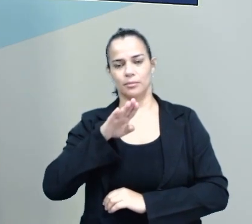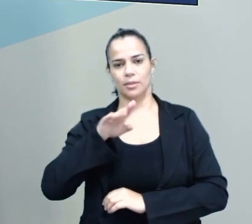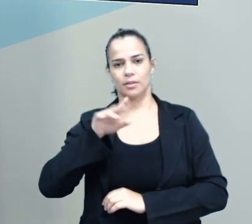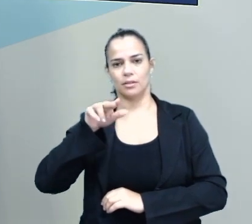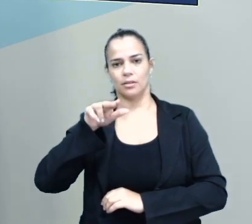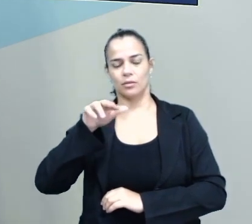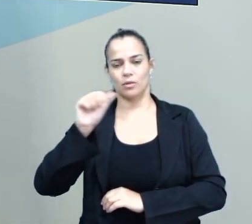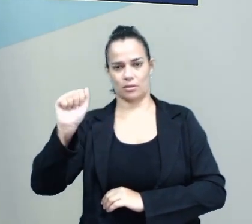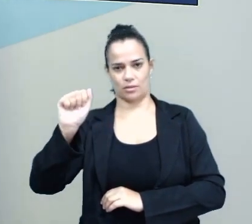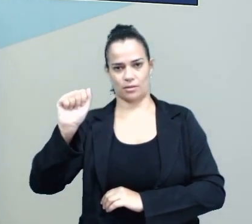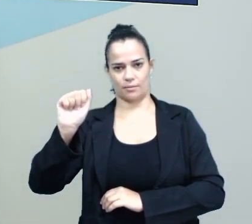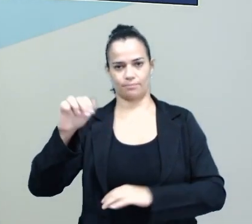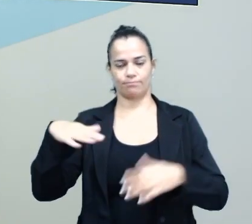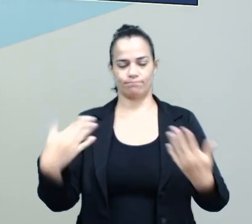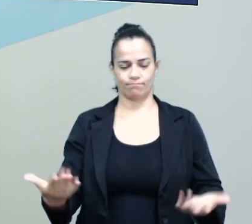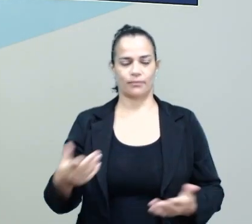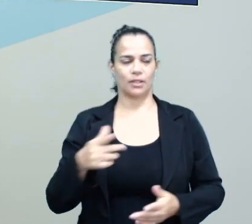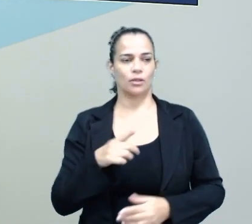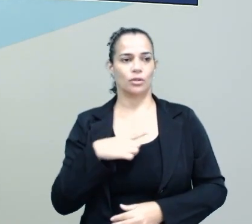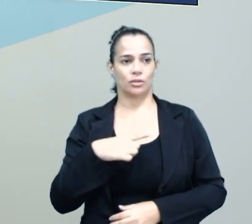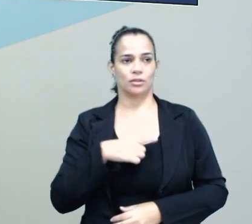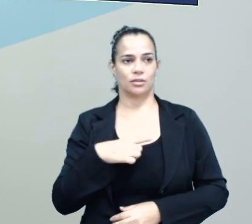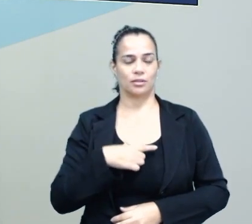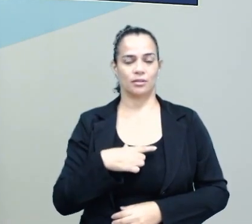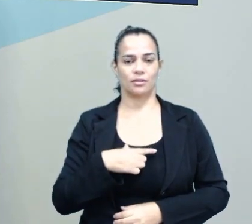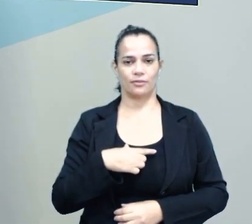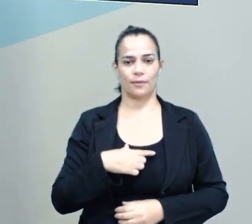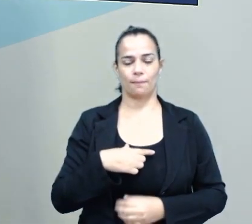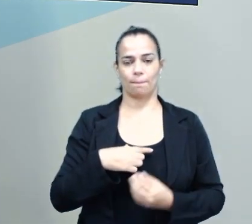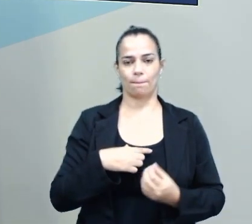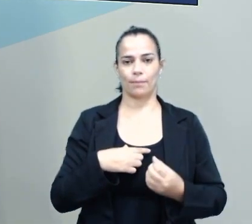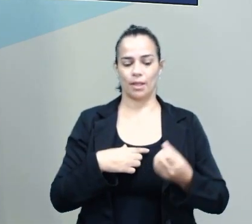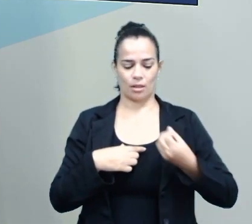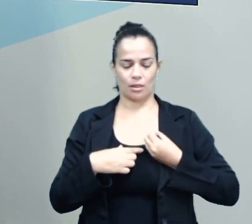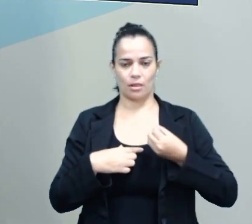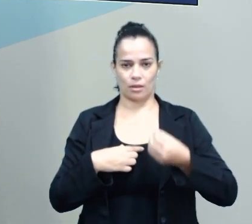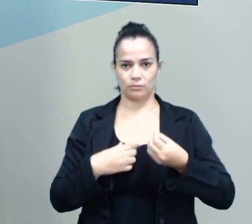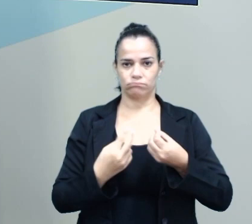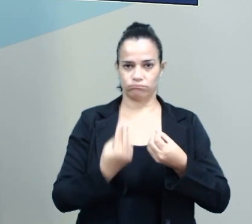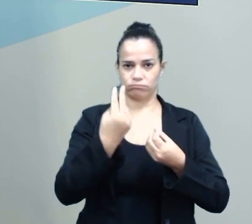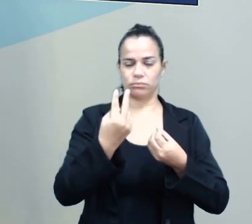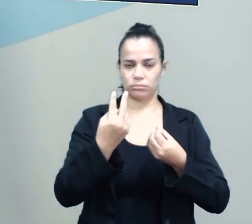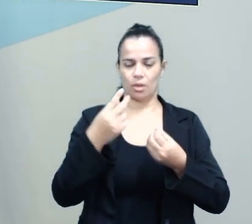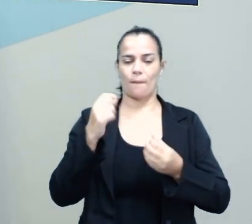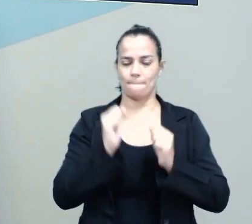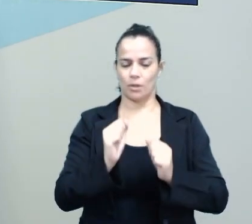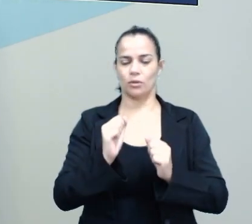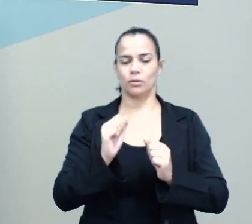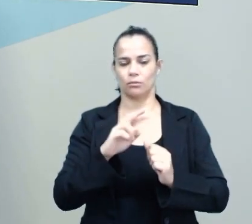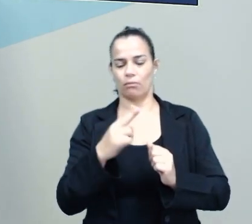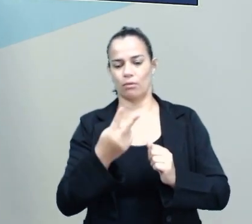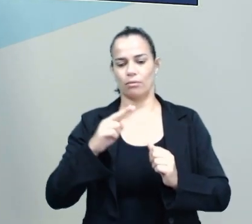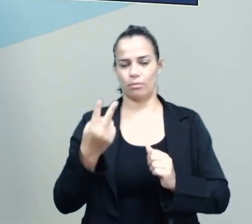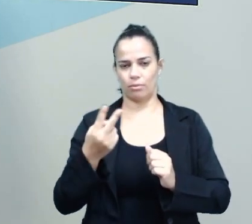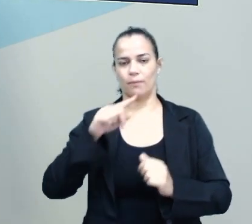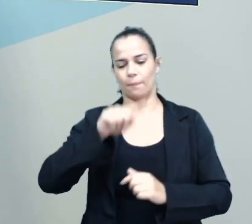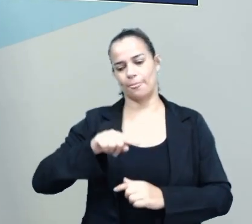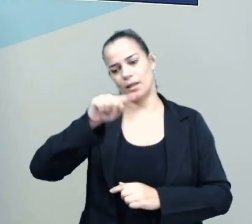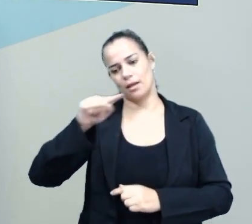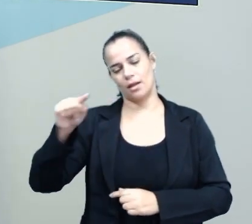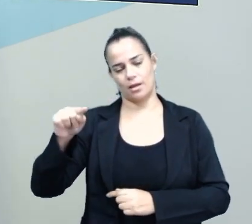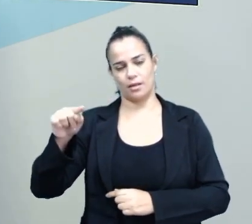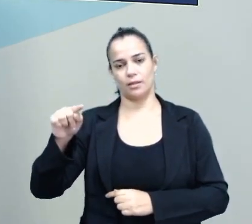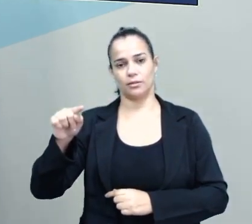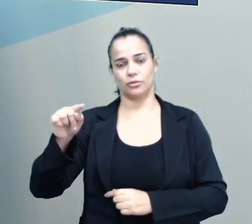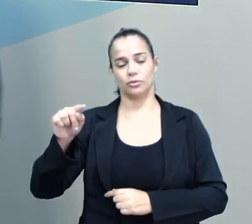A. Ou seja, o que eu tiver de potência, eu posso transformar em raiz. E vice-versa, de raiz,